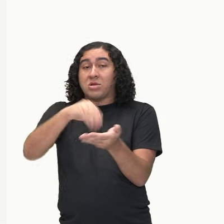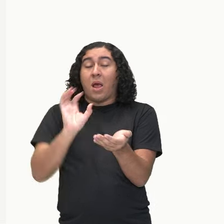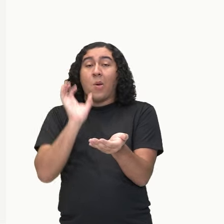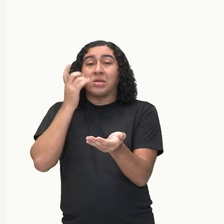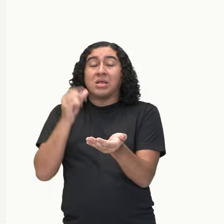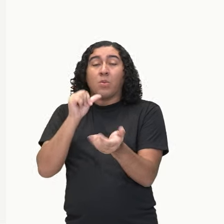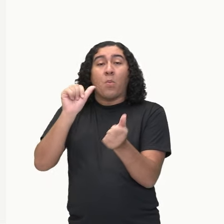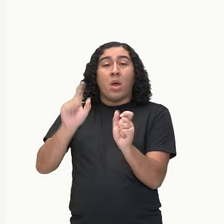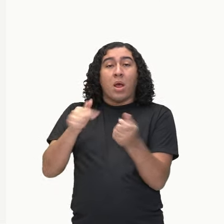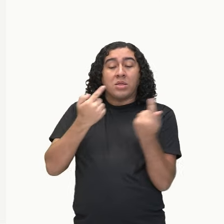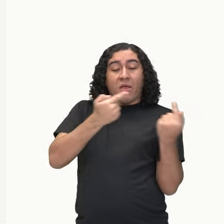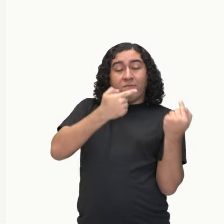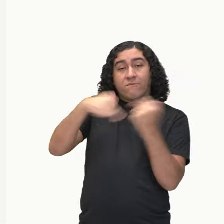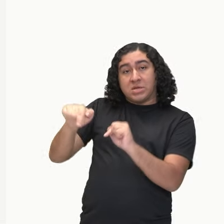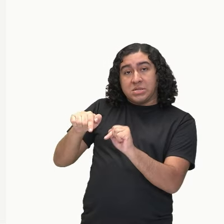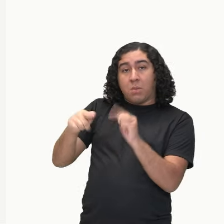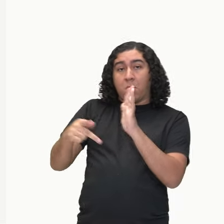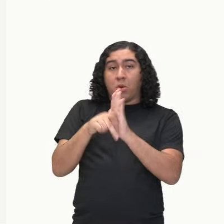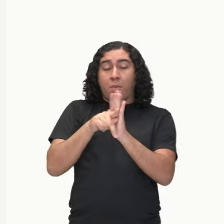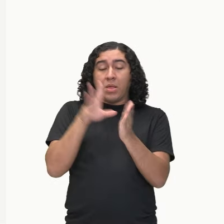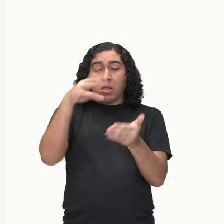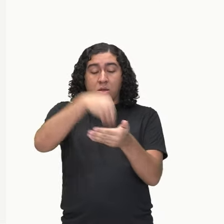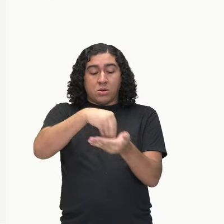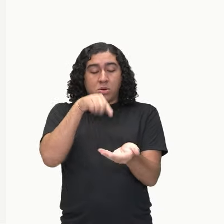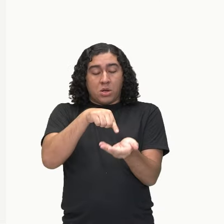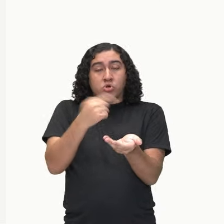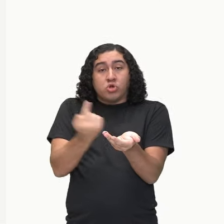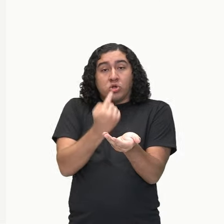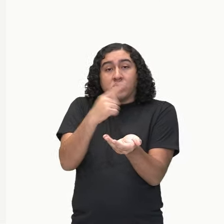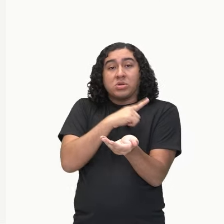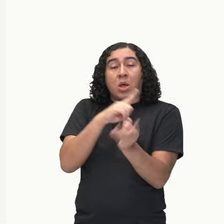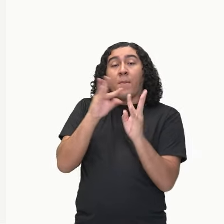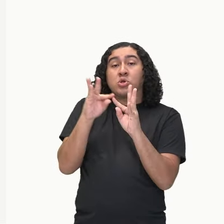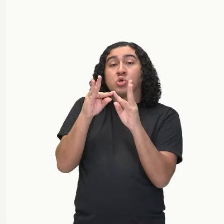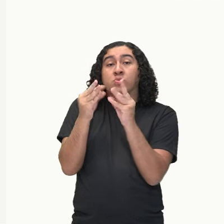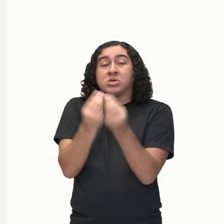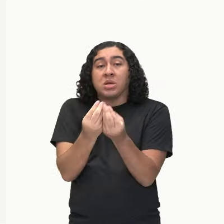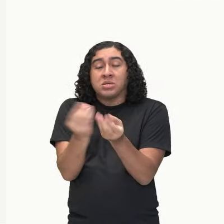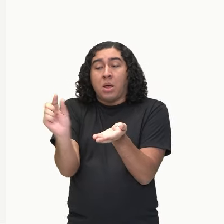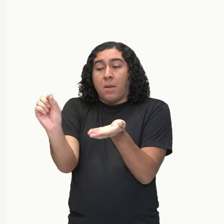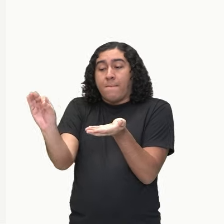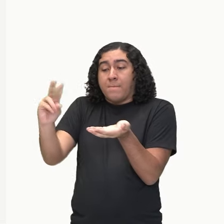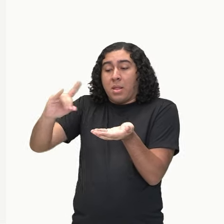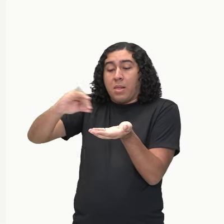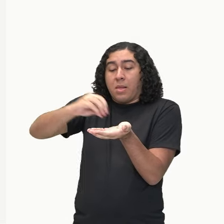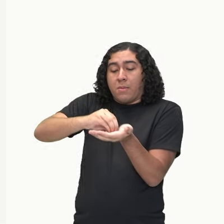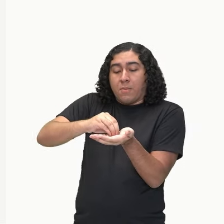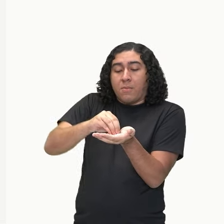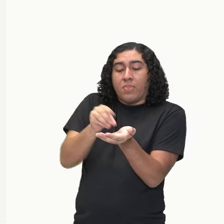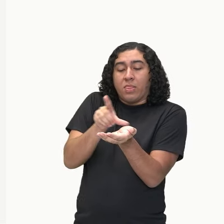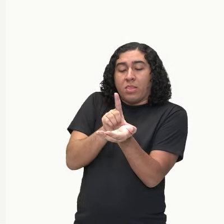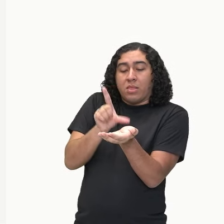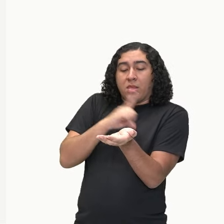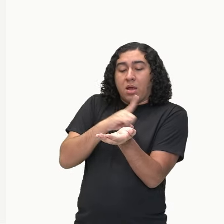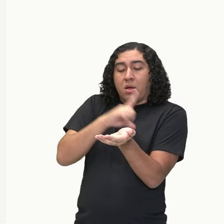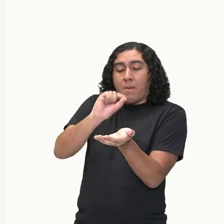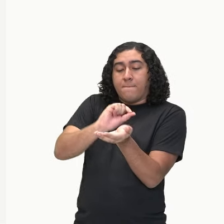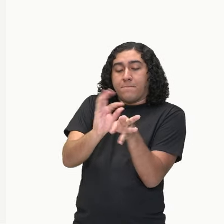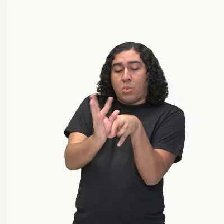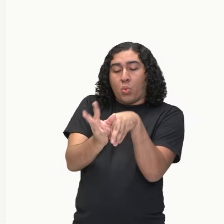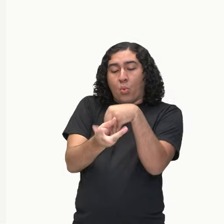de defesa do próprio indivíduo, onde ele vai acumular uma substância nacarada, que ela vem de